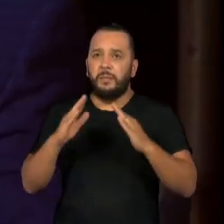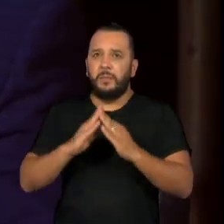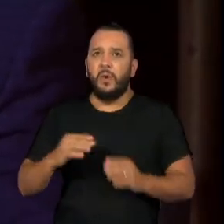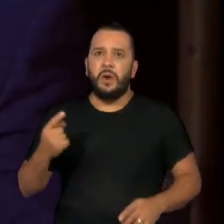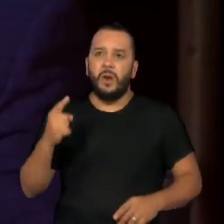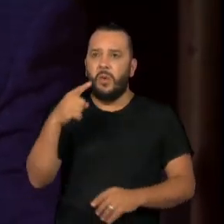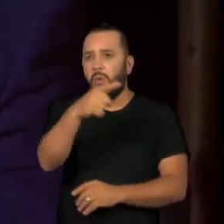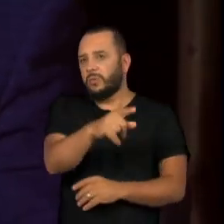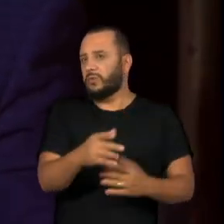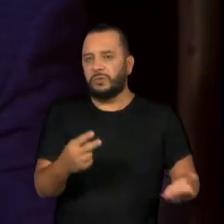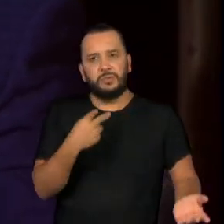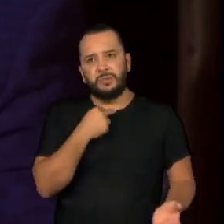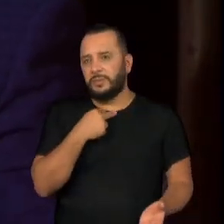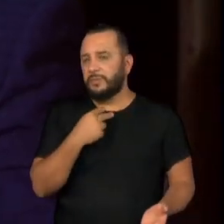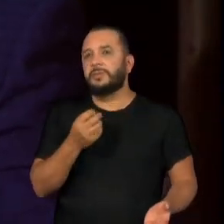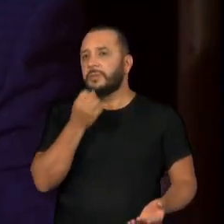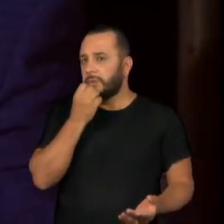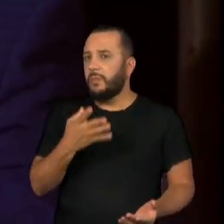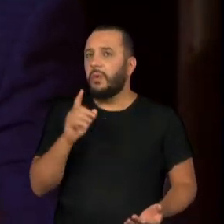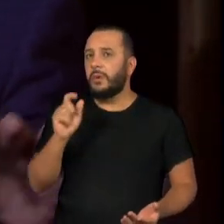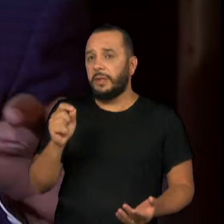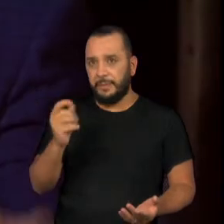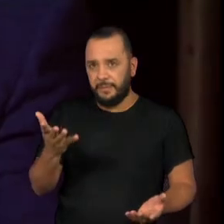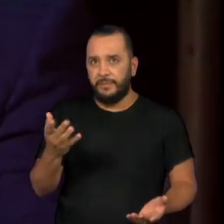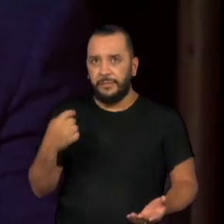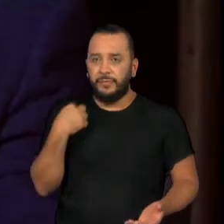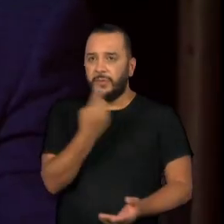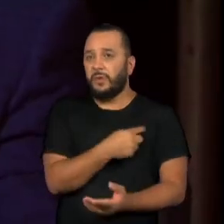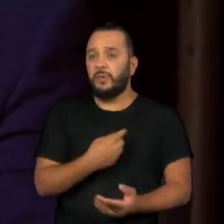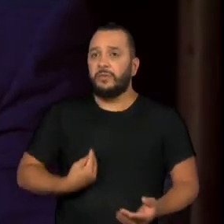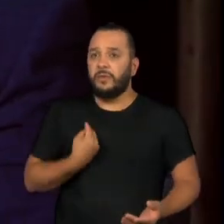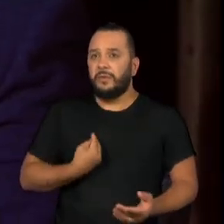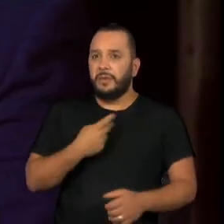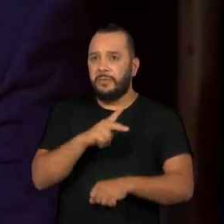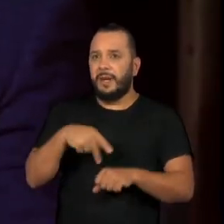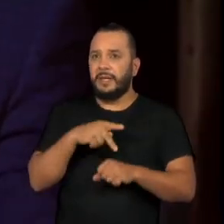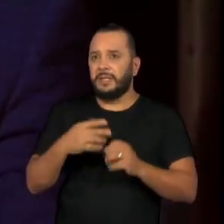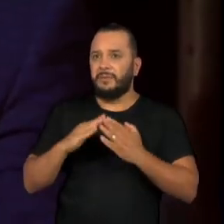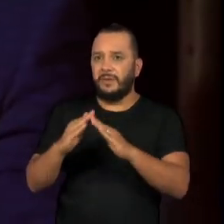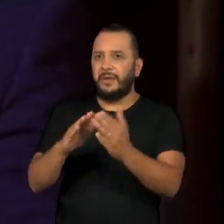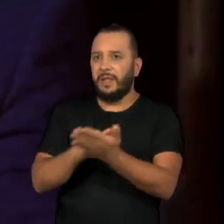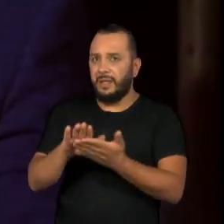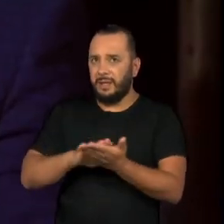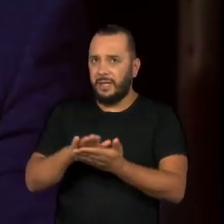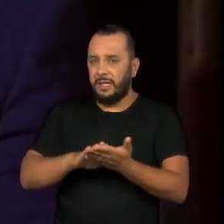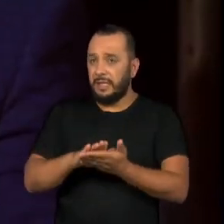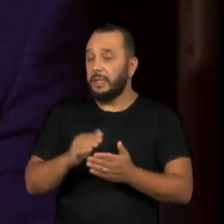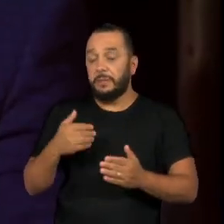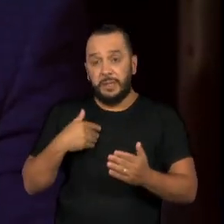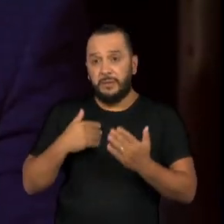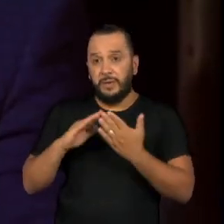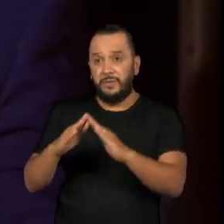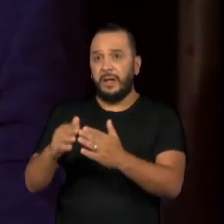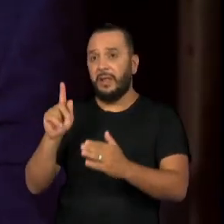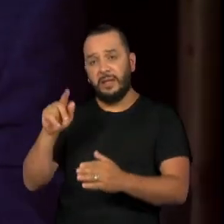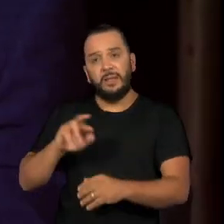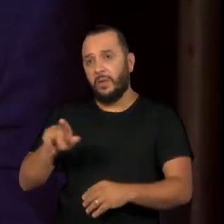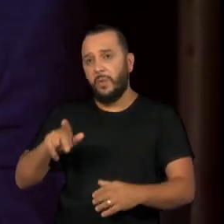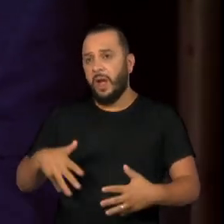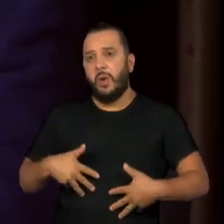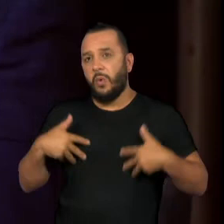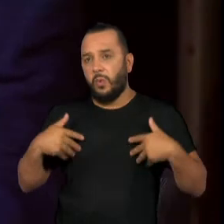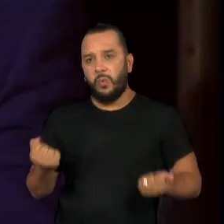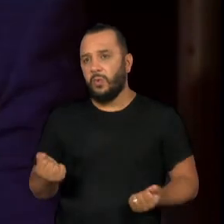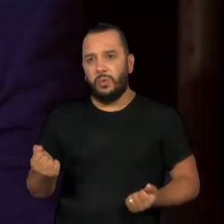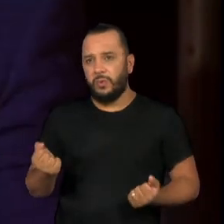longe do seu trabalho então acho que o ideal é que a gente viveu no país sem favela e morar em favela não deve ser orgulho para as pessoas o que